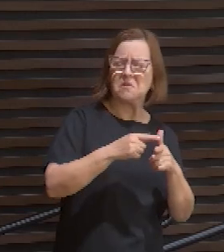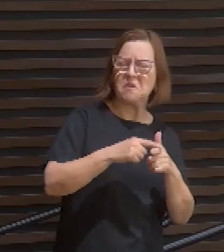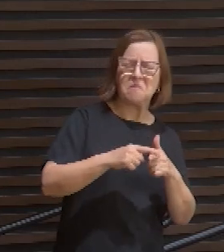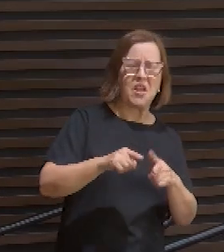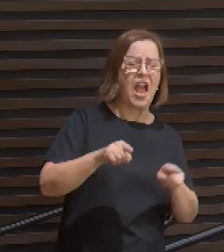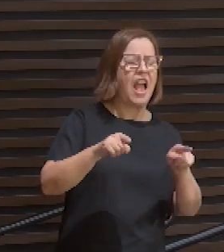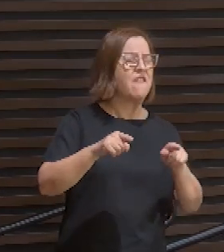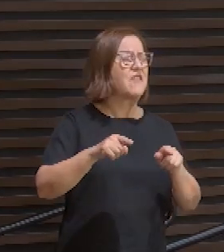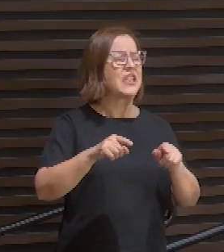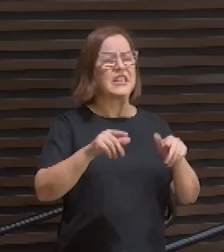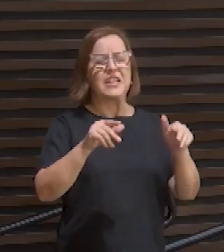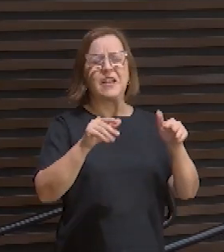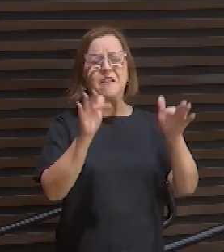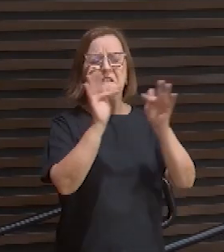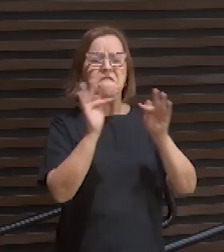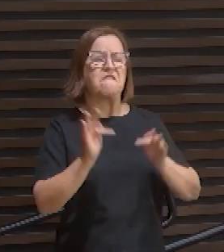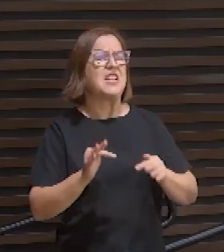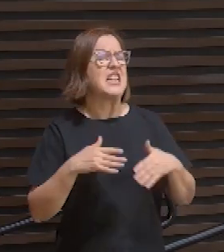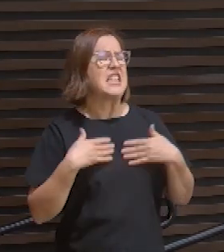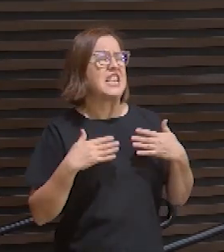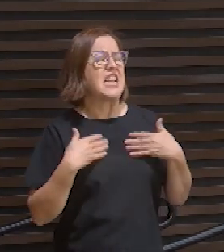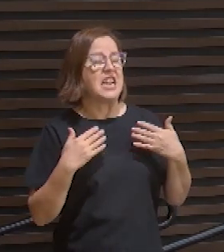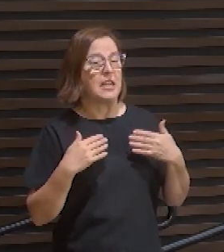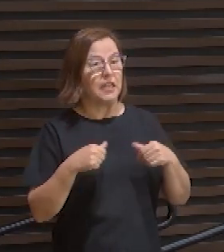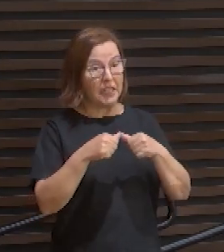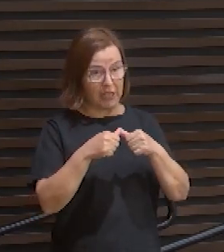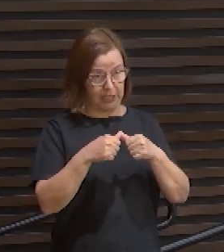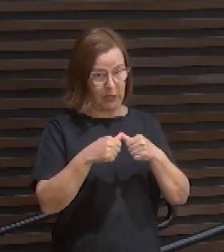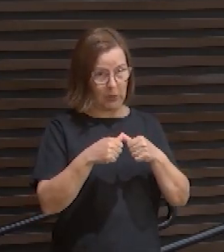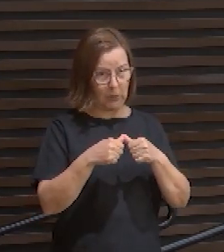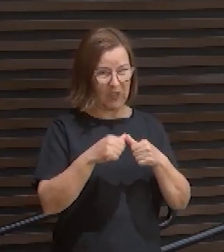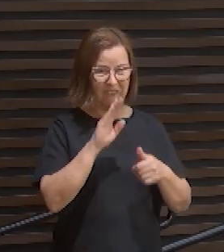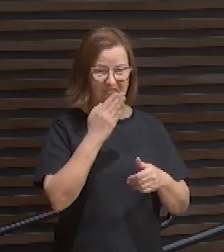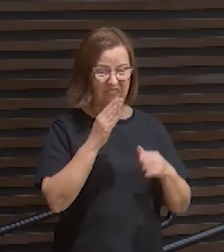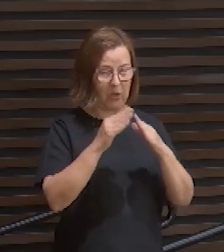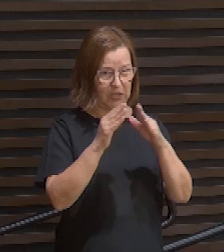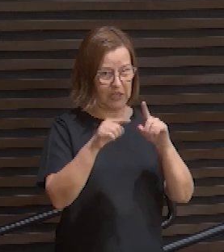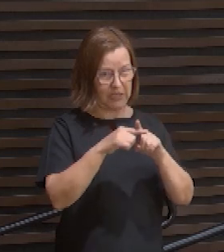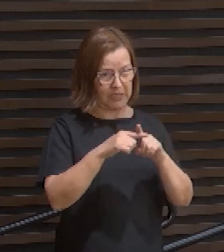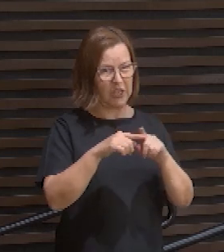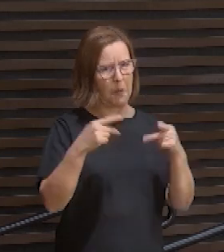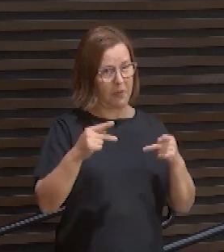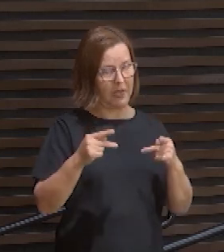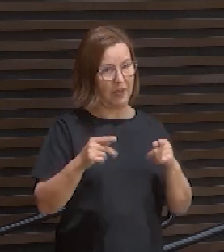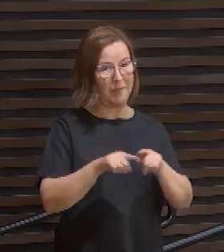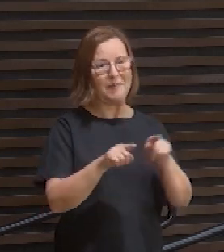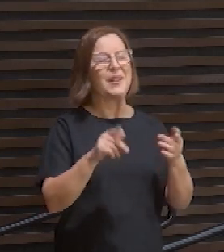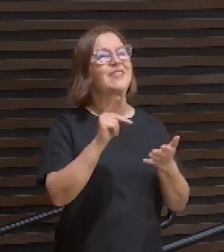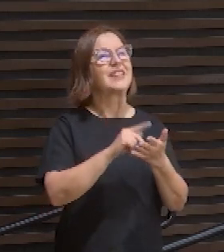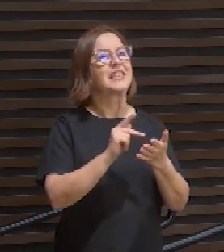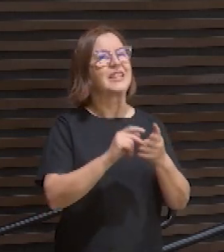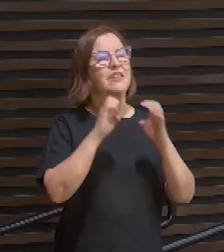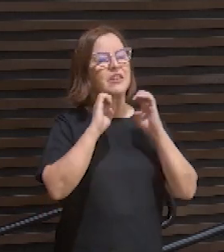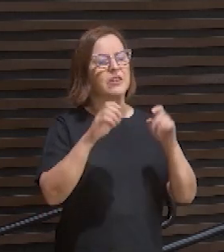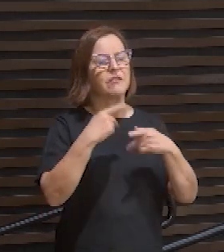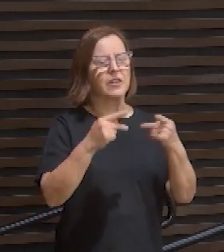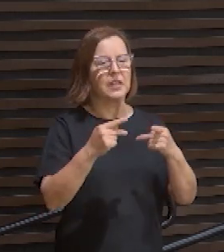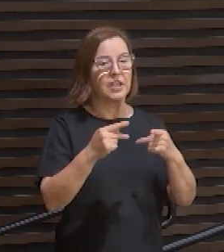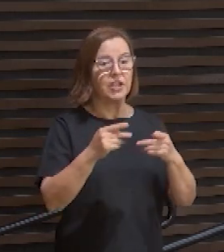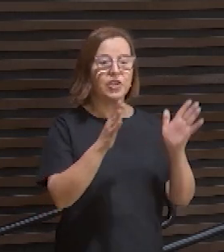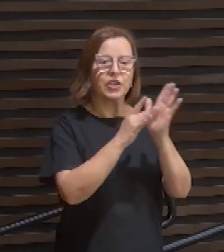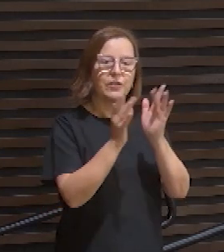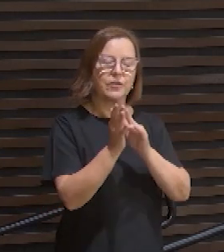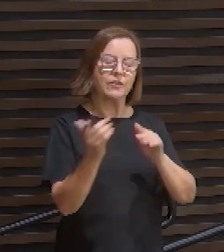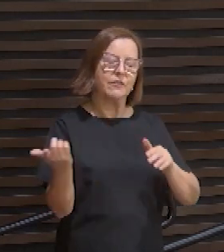seja feliz e alegre. É isso que se prega por aí. Mas o verdadeiro evangelho é: Jesus veio resolver o seu verdadeiro